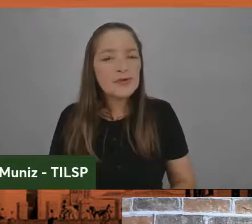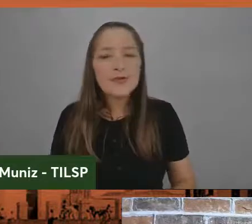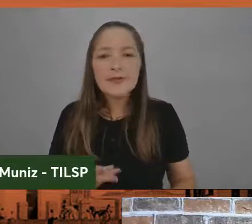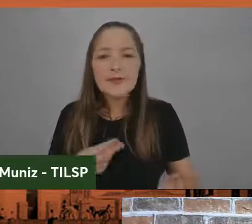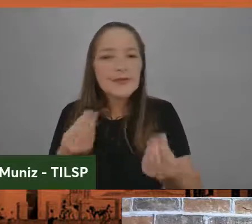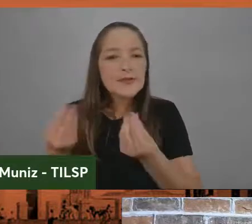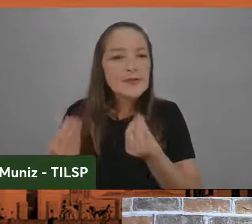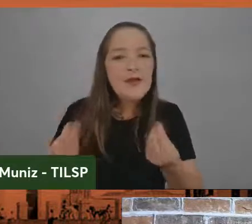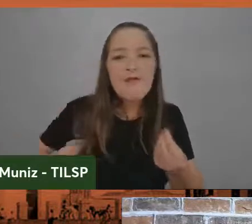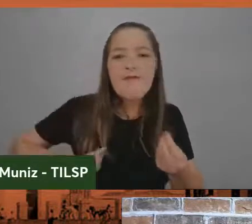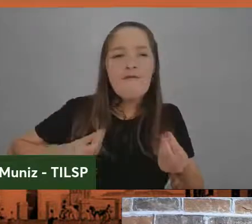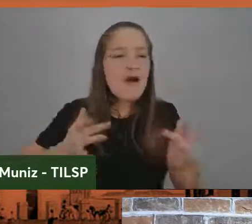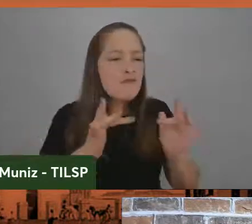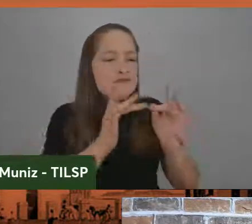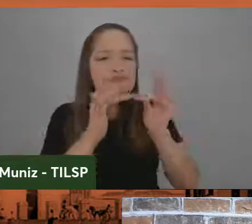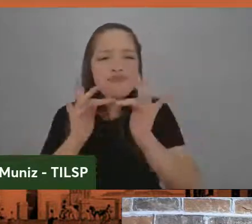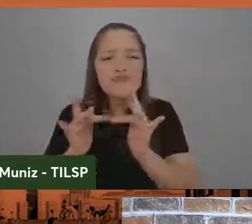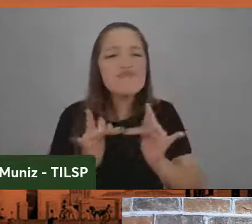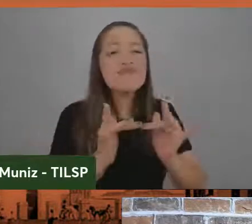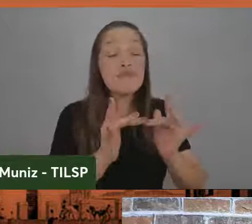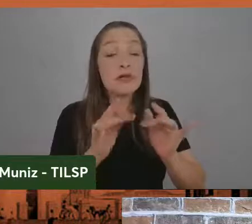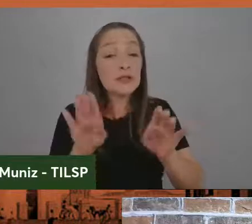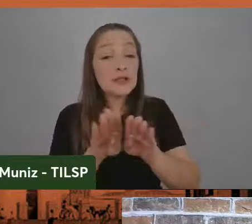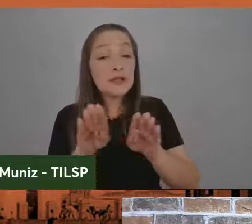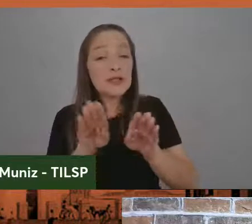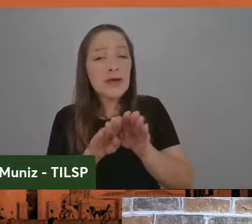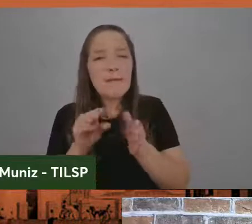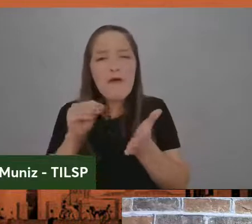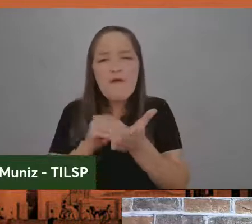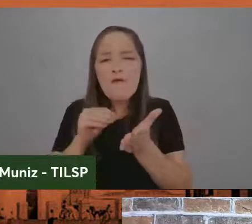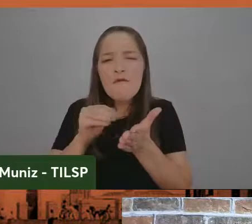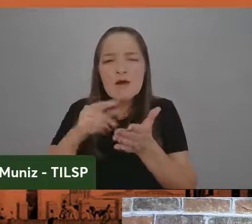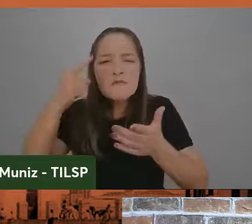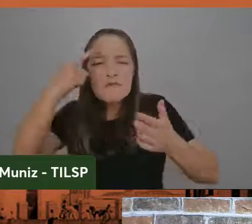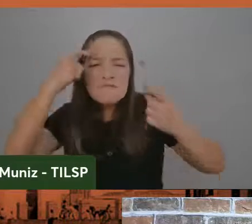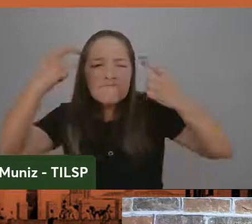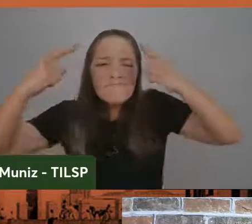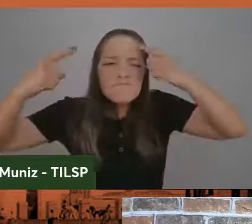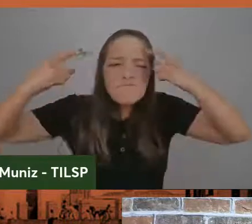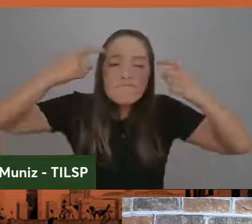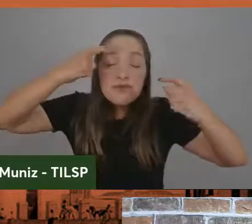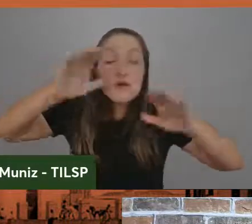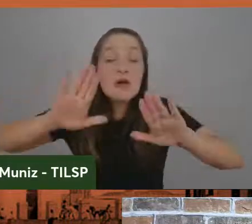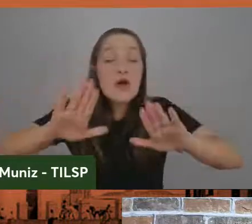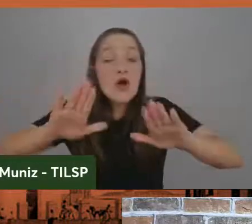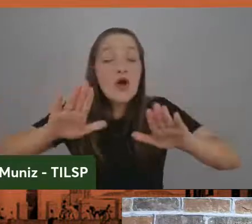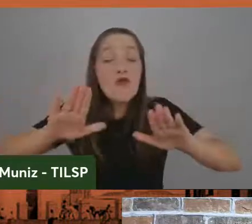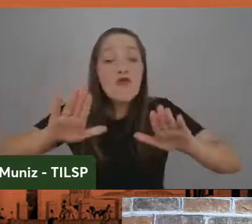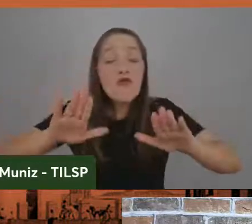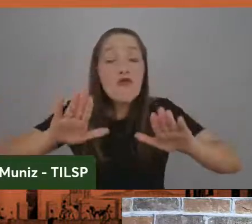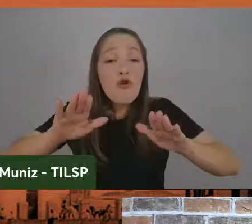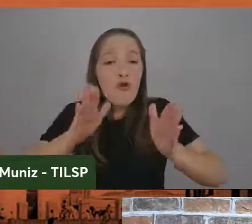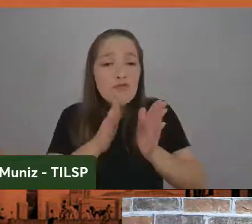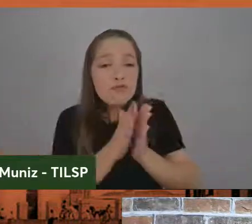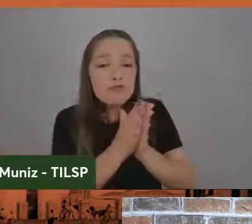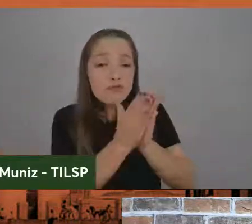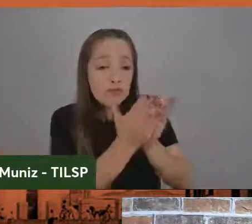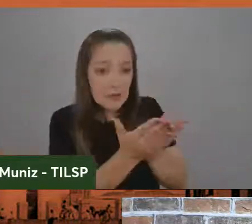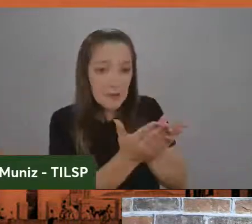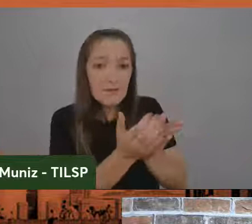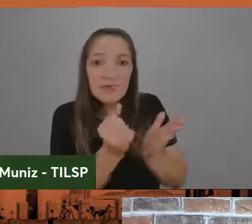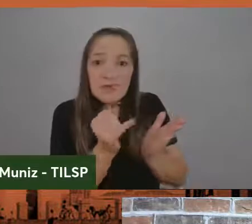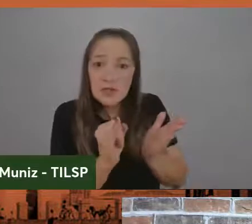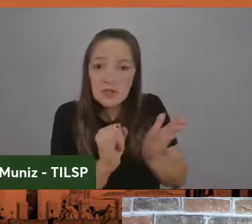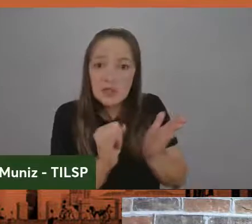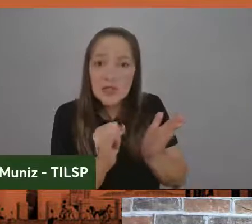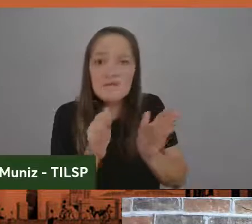das relações, da ausência de idealizações. Então, um livro que, quando é para mostrar a briga, ele mostra